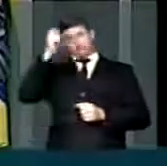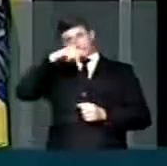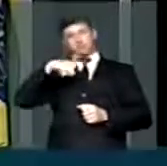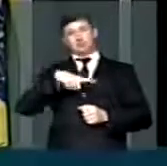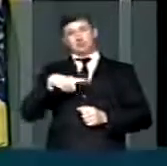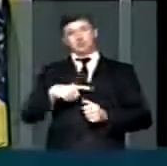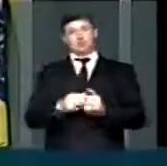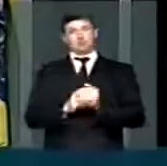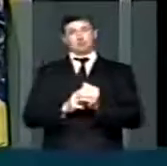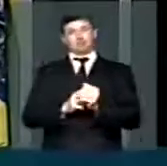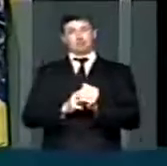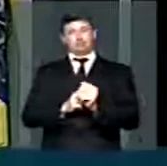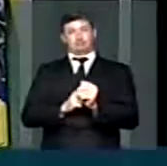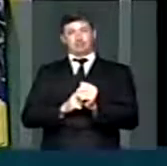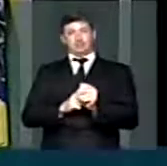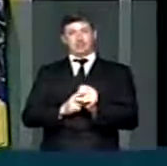dificuldade